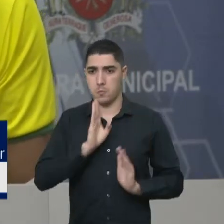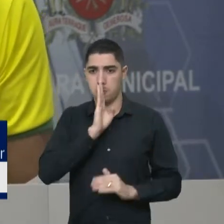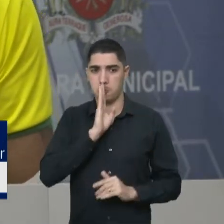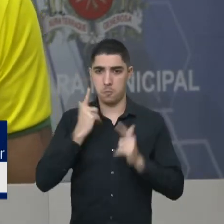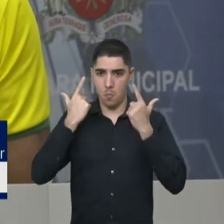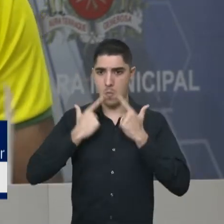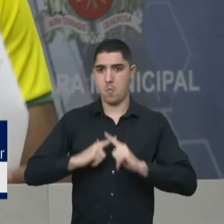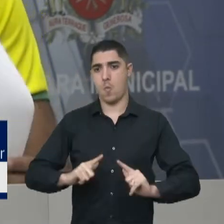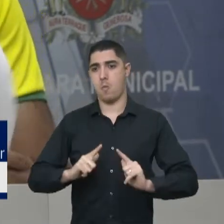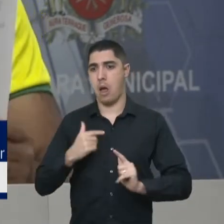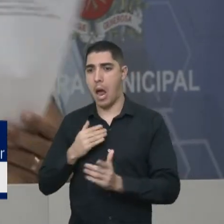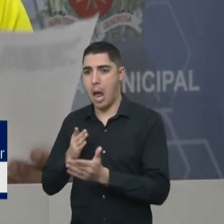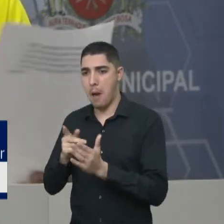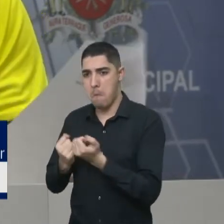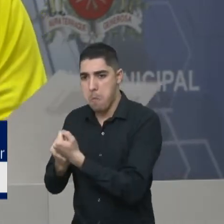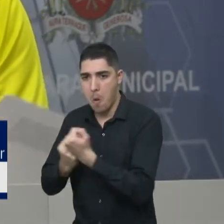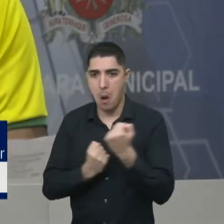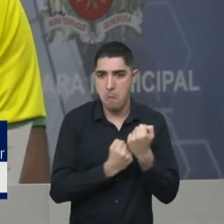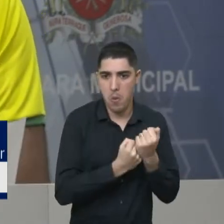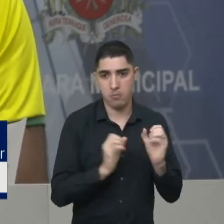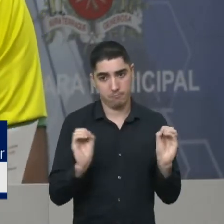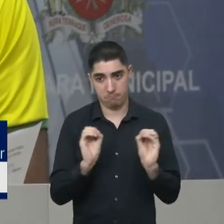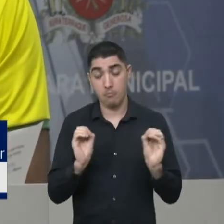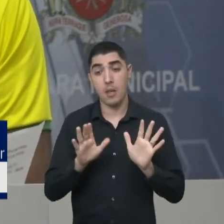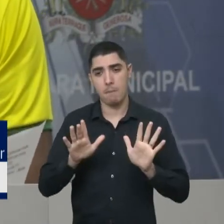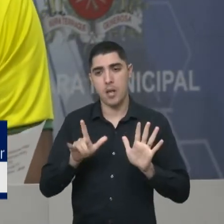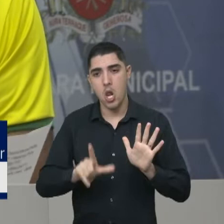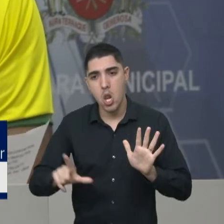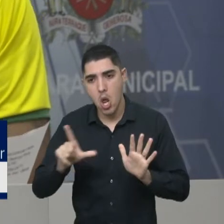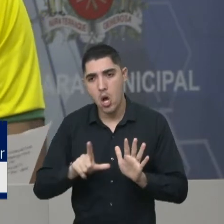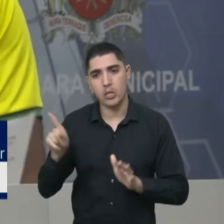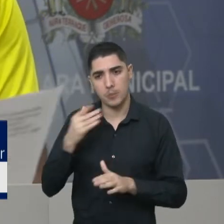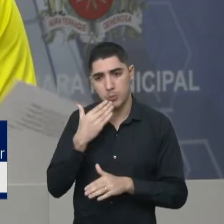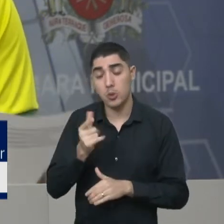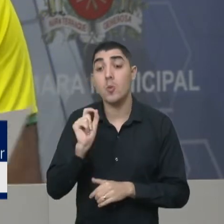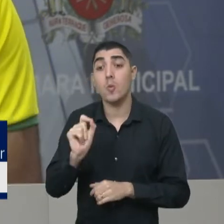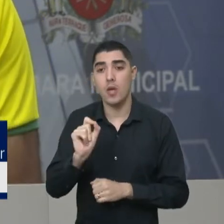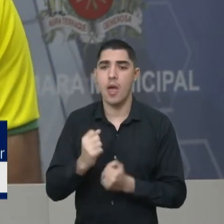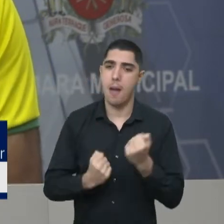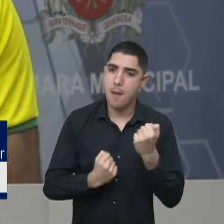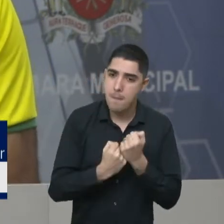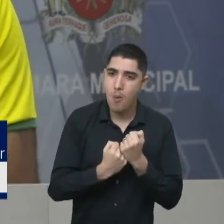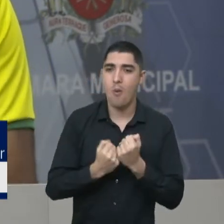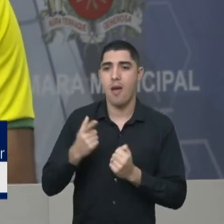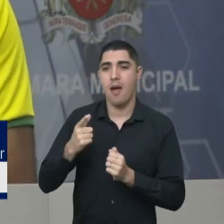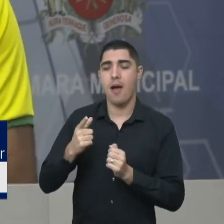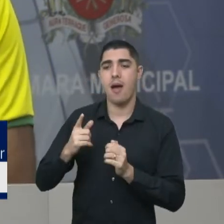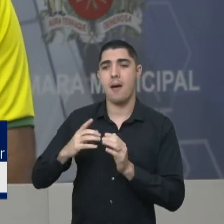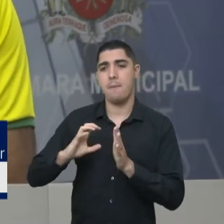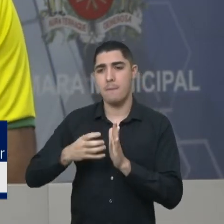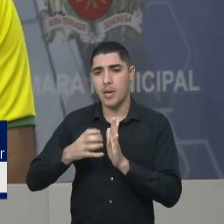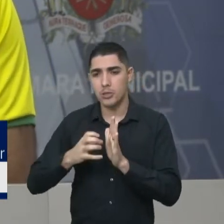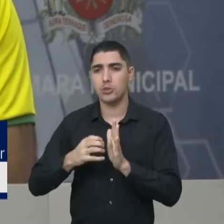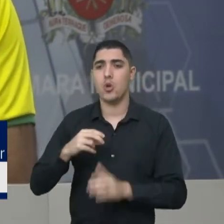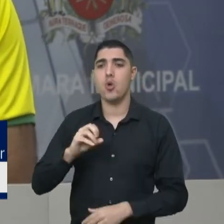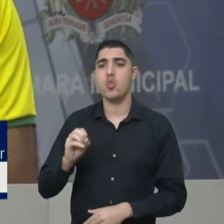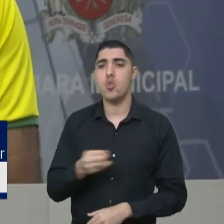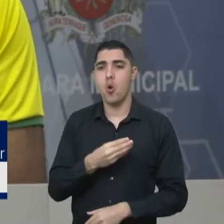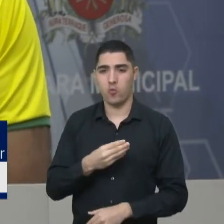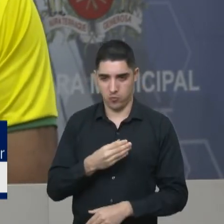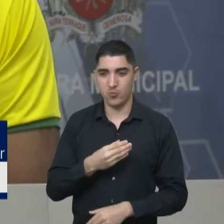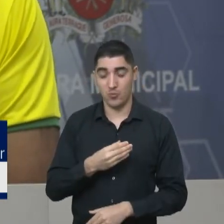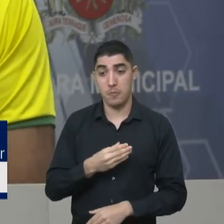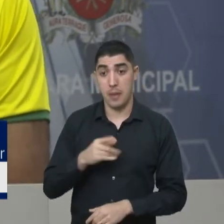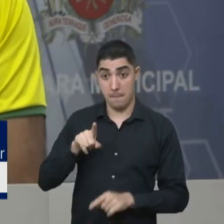presidente e, lógico, pediu voto para o Partido Novo, portanto, não levou voto para o PT. Foi reeleito